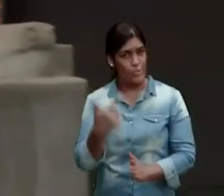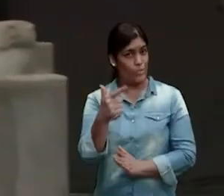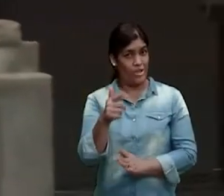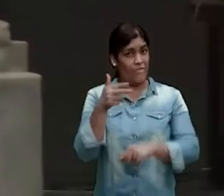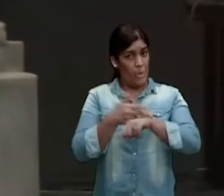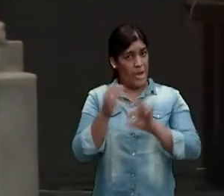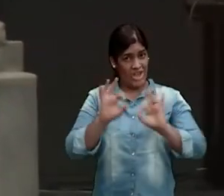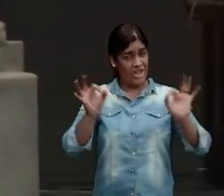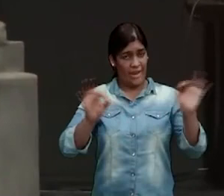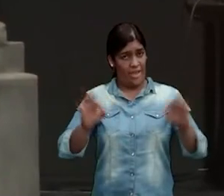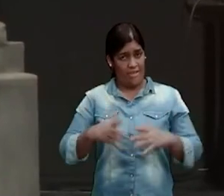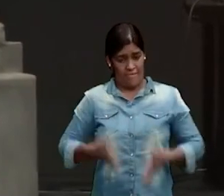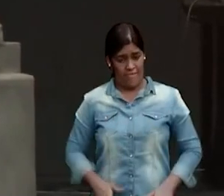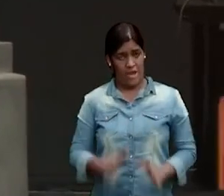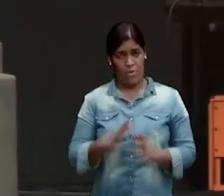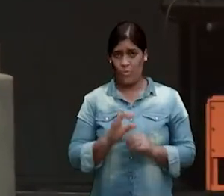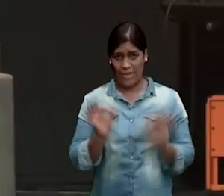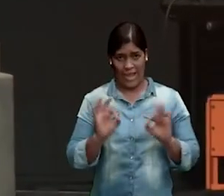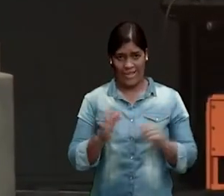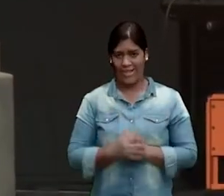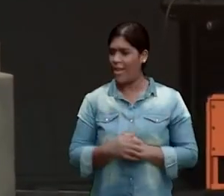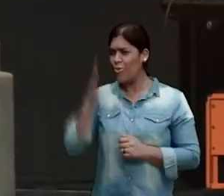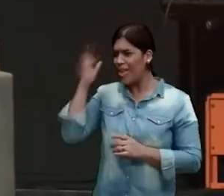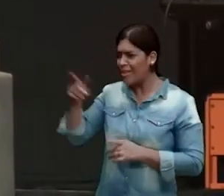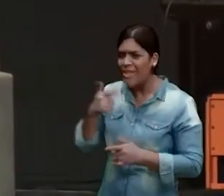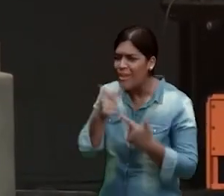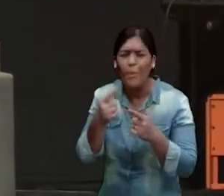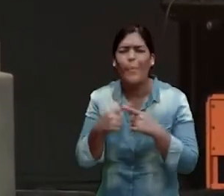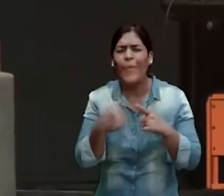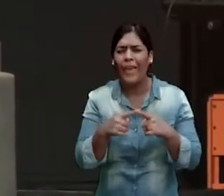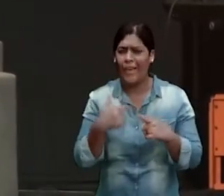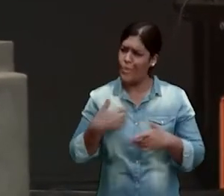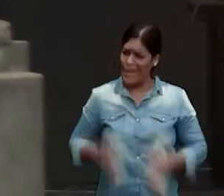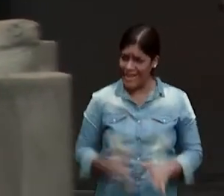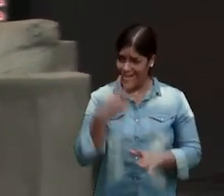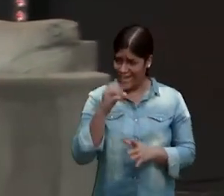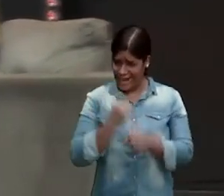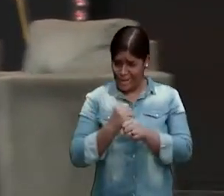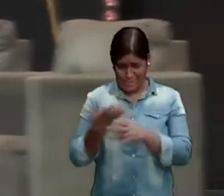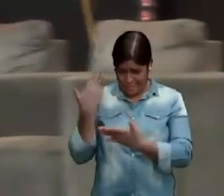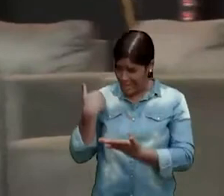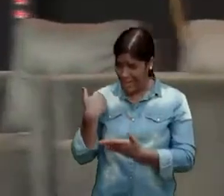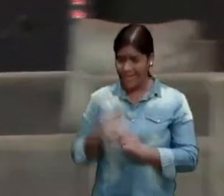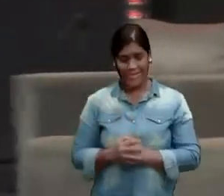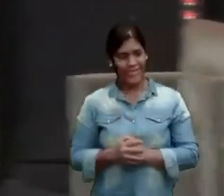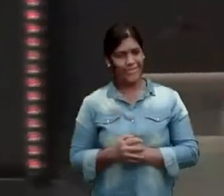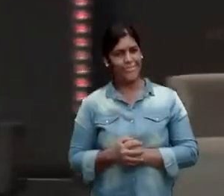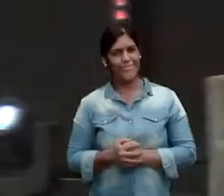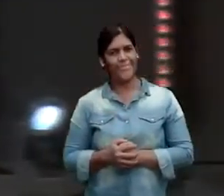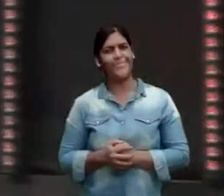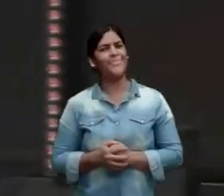filho e há 30 anos atrás eu não tô entendendo a risada não mas eu Ah entendeu a 30 anos